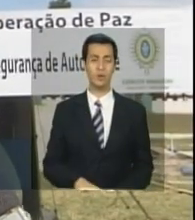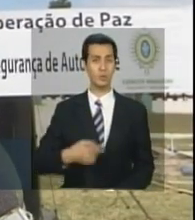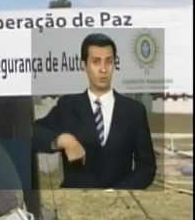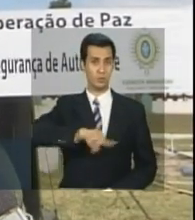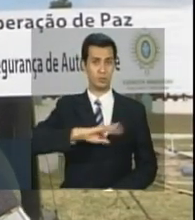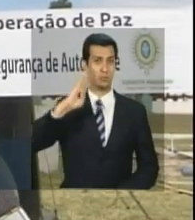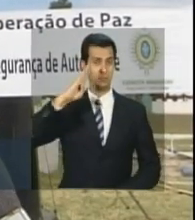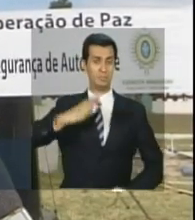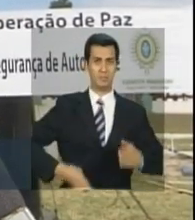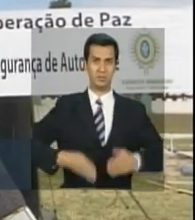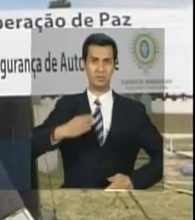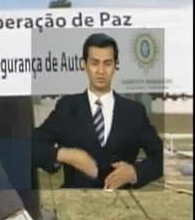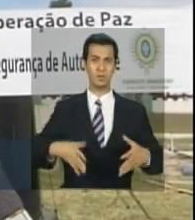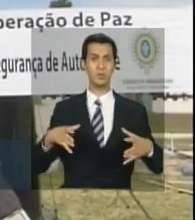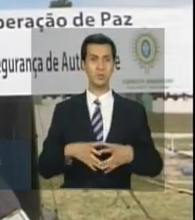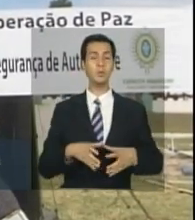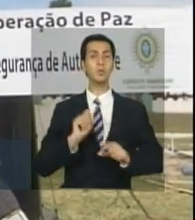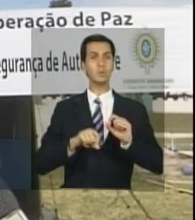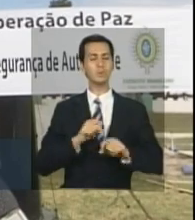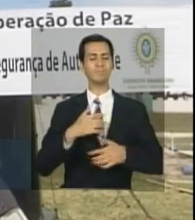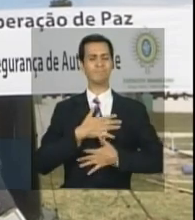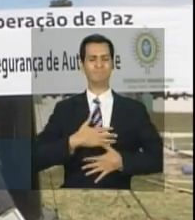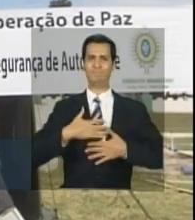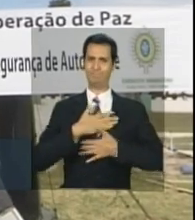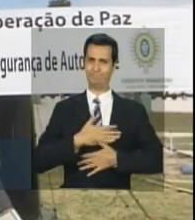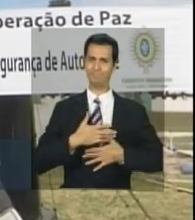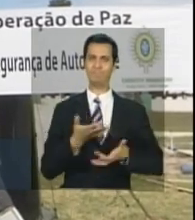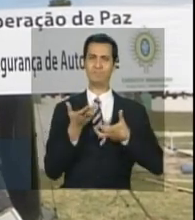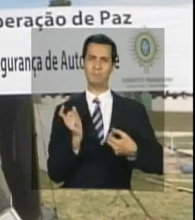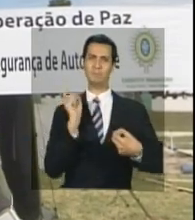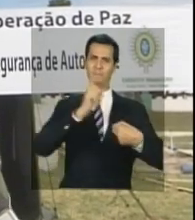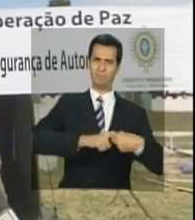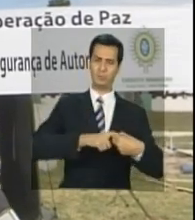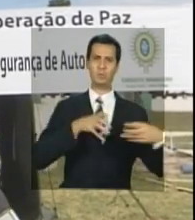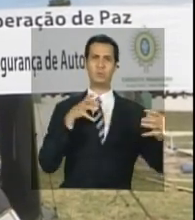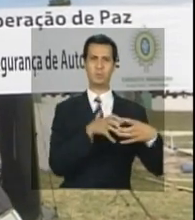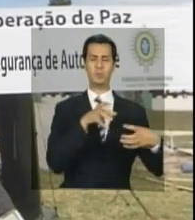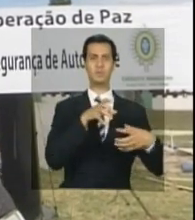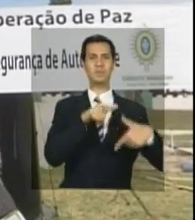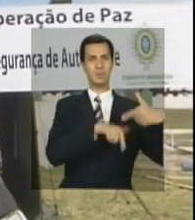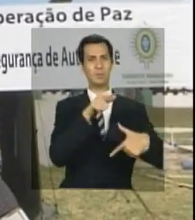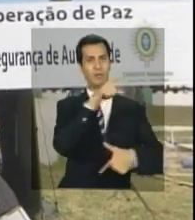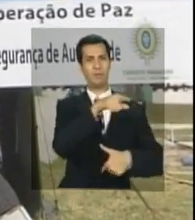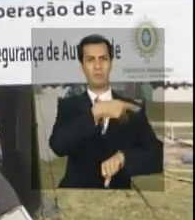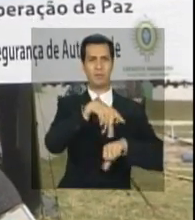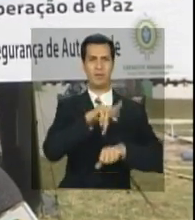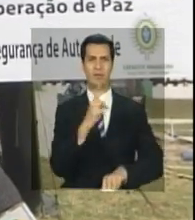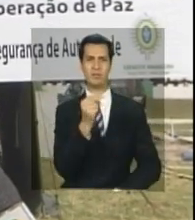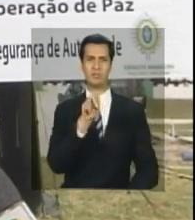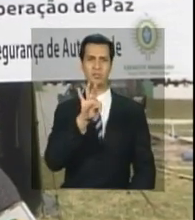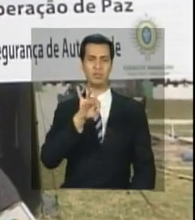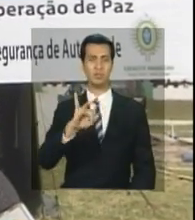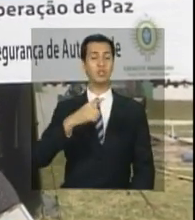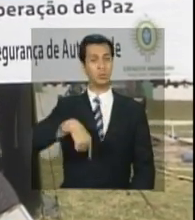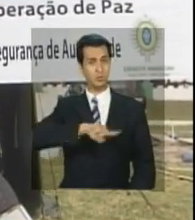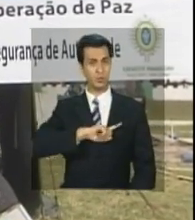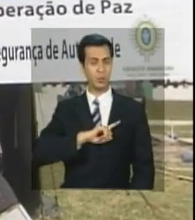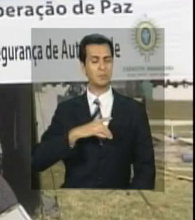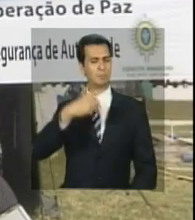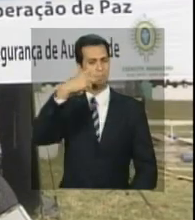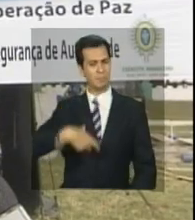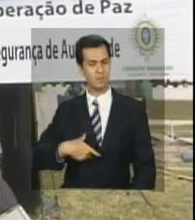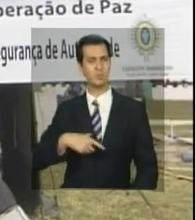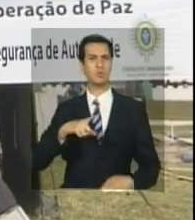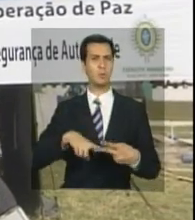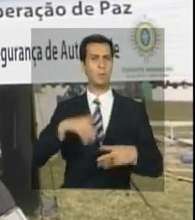do Exército Brasileiro poder compor uma missão de paz dessa no Haiti. O nosso crescimento, tanto pessoal quanto